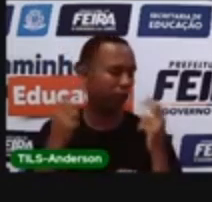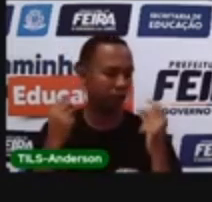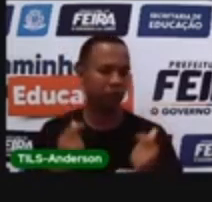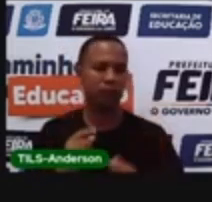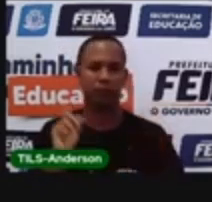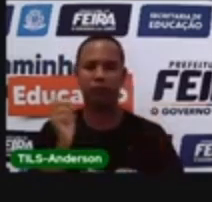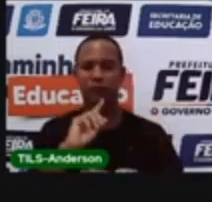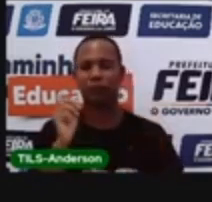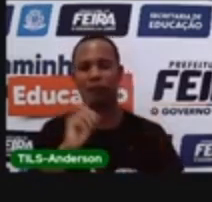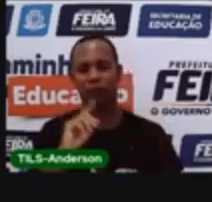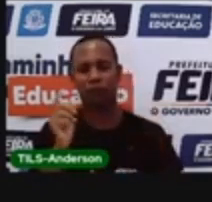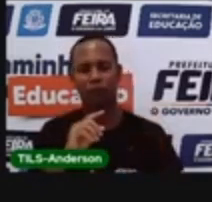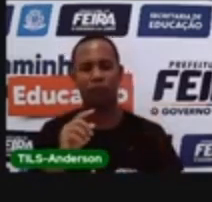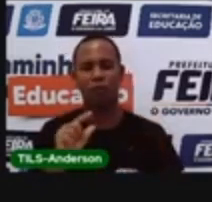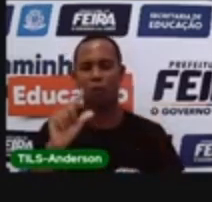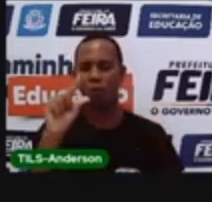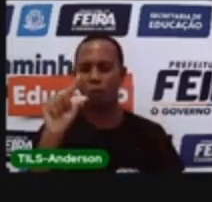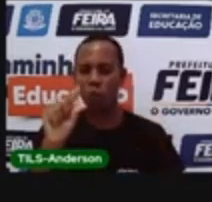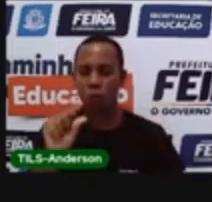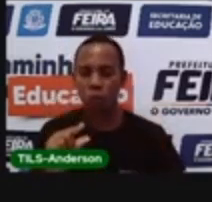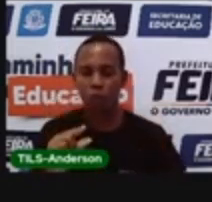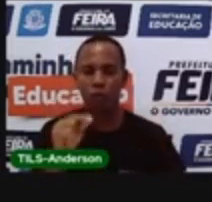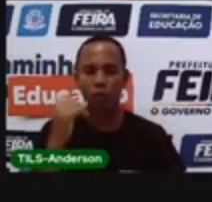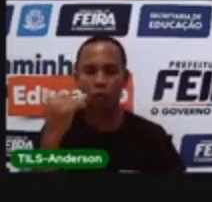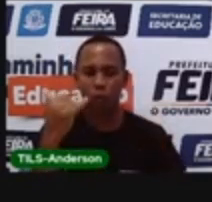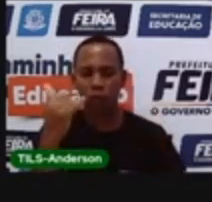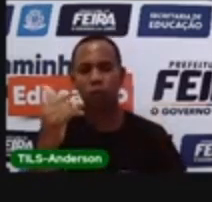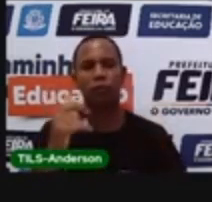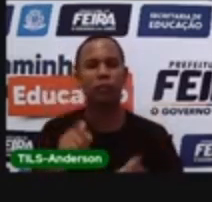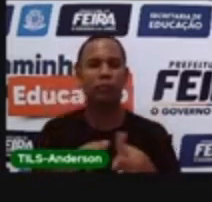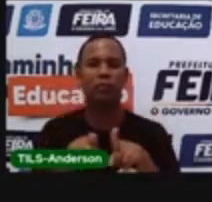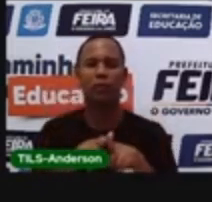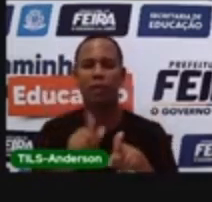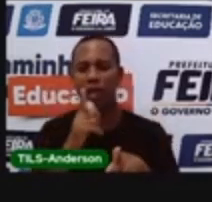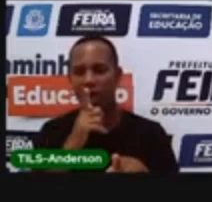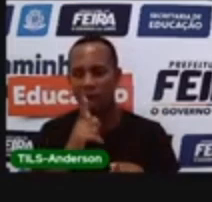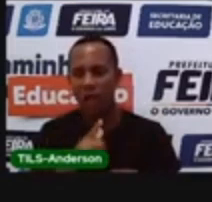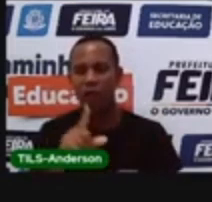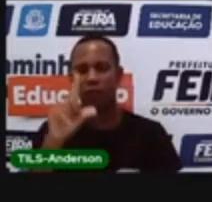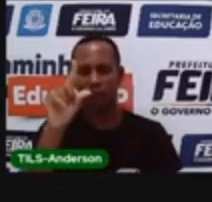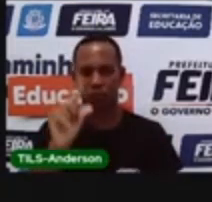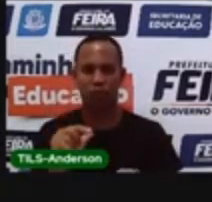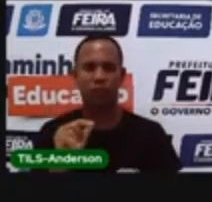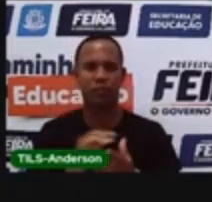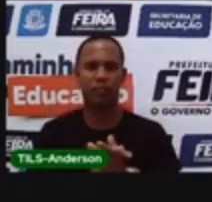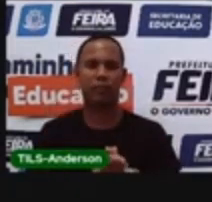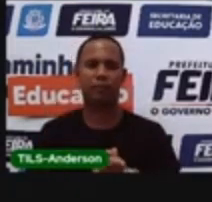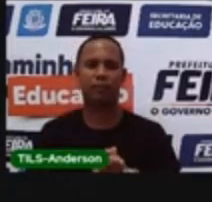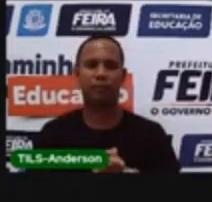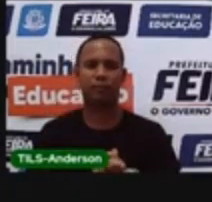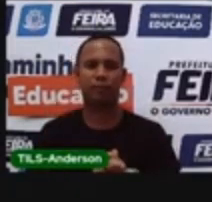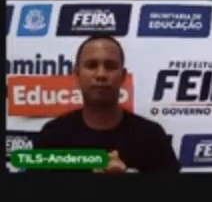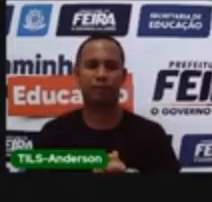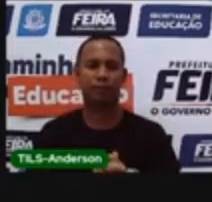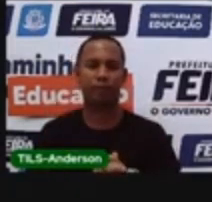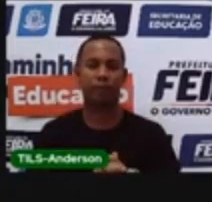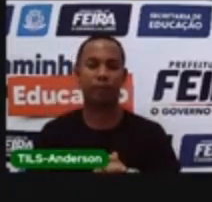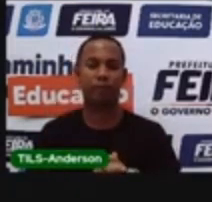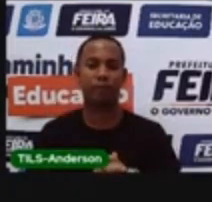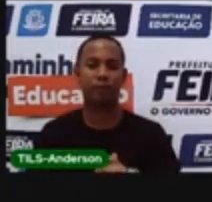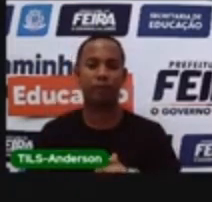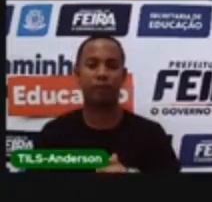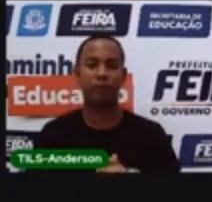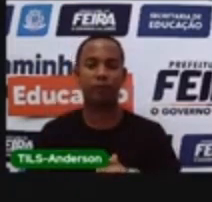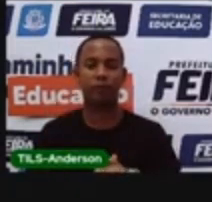cantar do lado de fora, vamos economizar aí tanto água quanto energia elétrica. Certo? Então, à medida que a máquina de lavar, vou usar